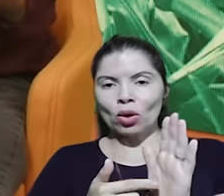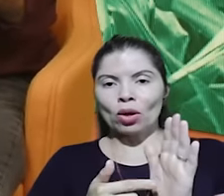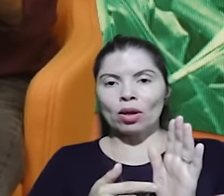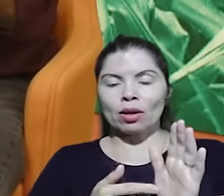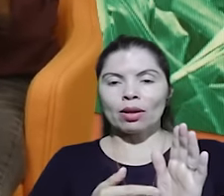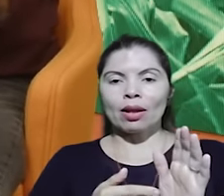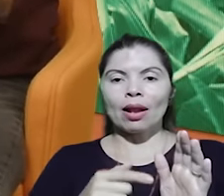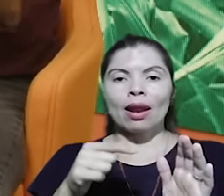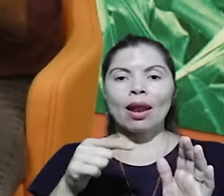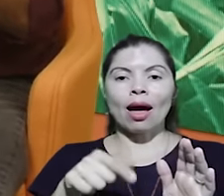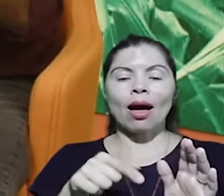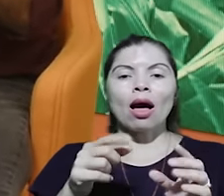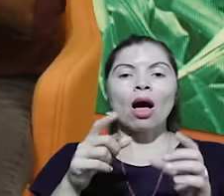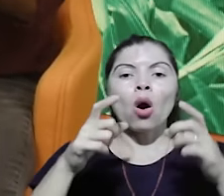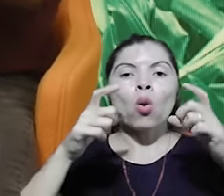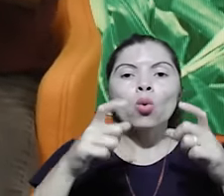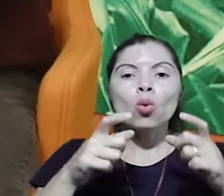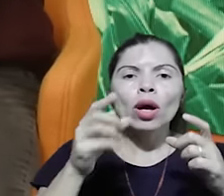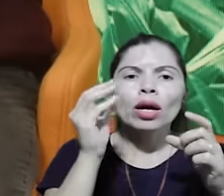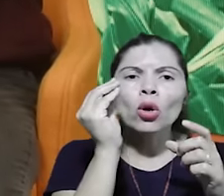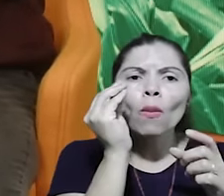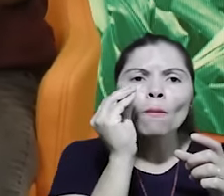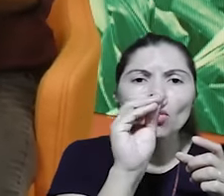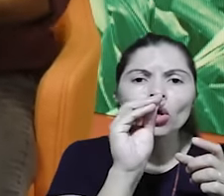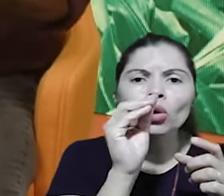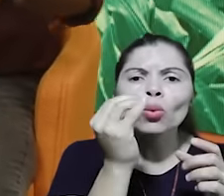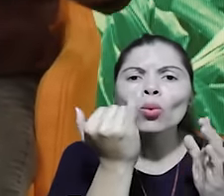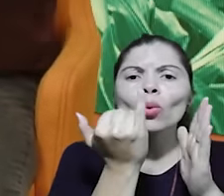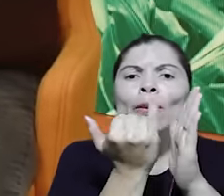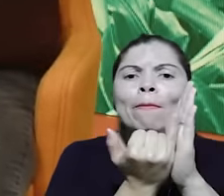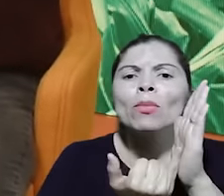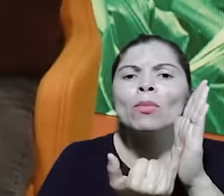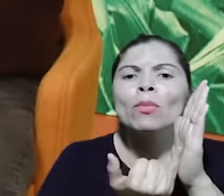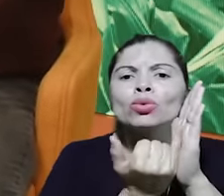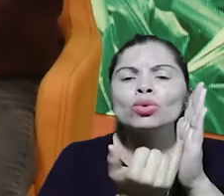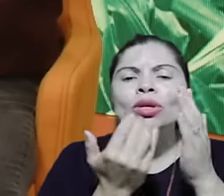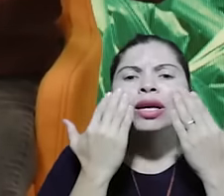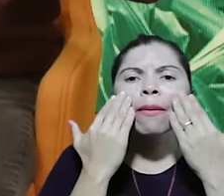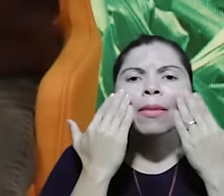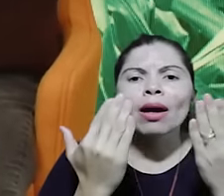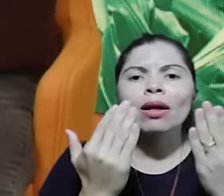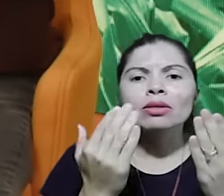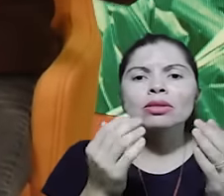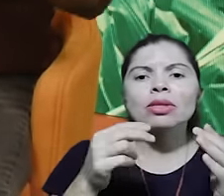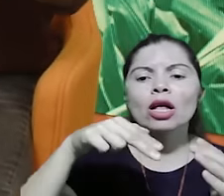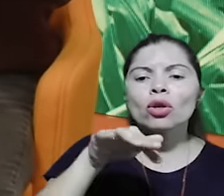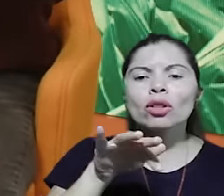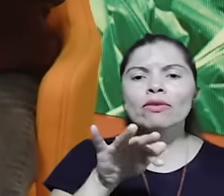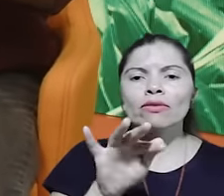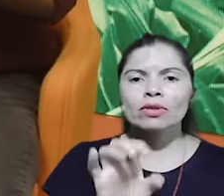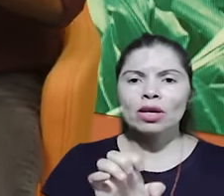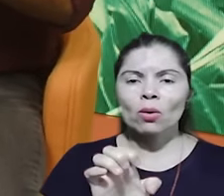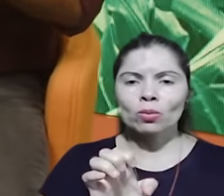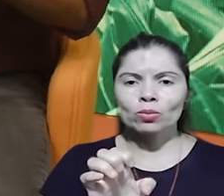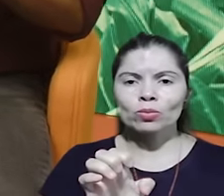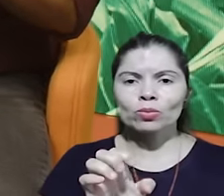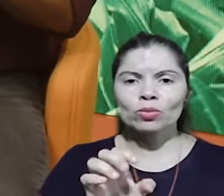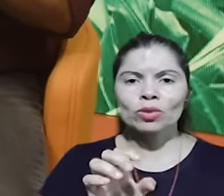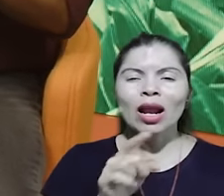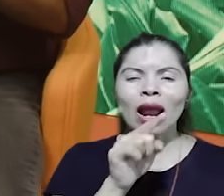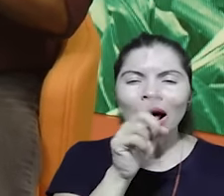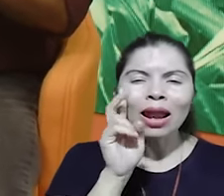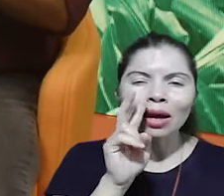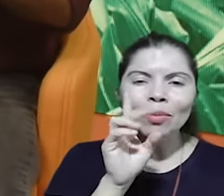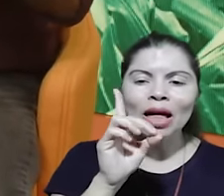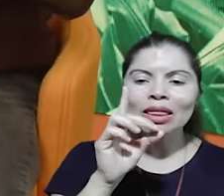fiscal onde é o lugar que a gente coloca o imposto que vai aparecer na nota fiscal no DF né naquele documento auxiliar de nota fiscal